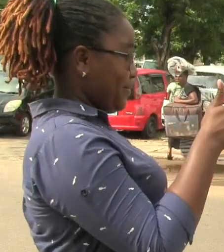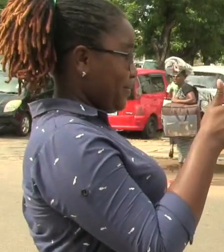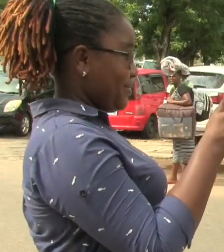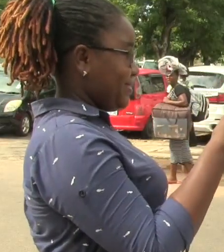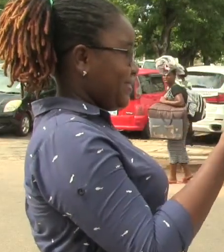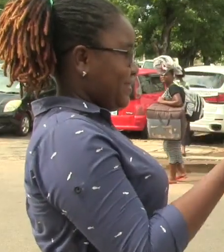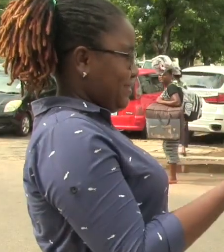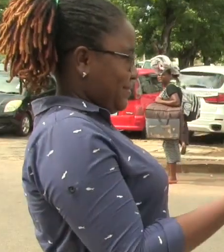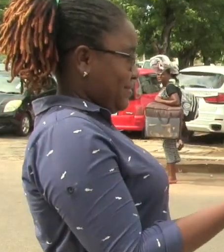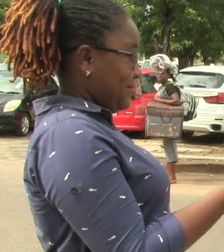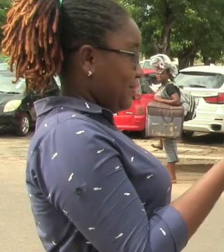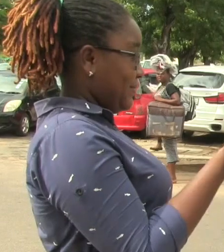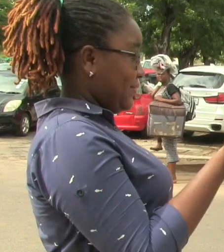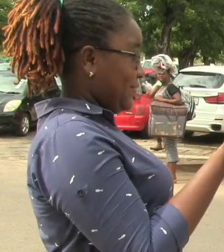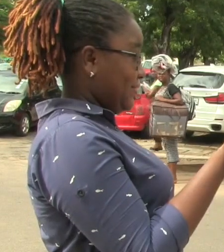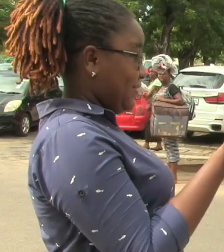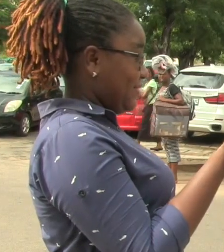Bom dia!